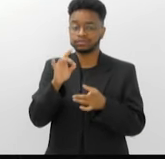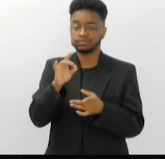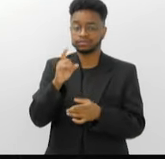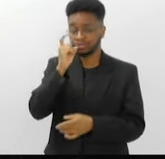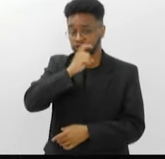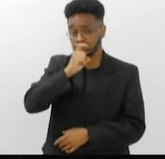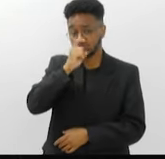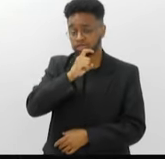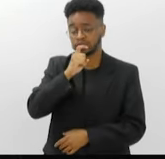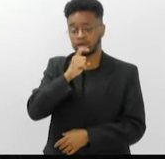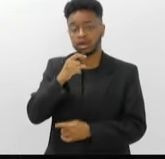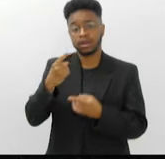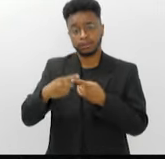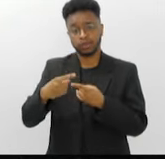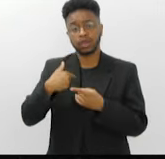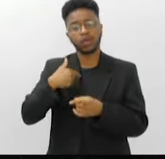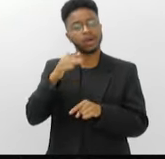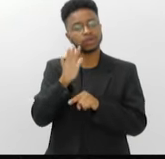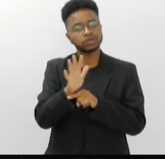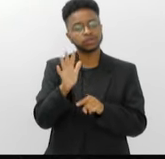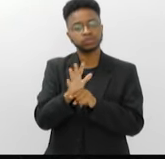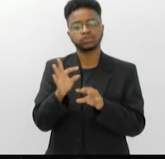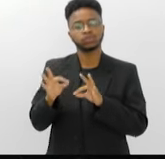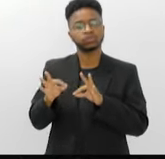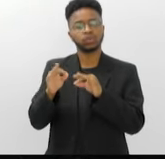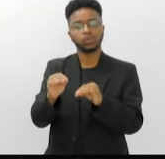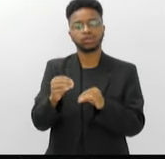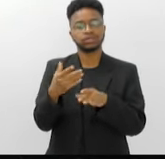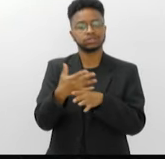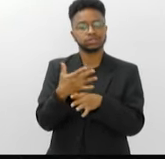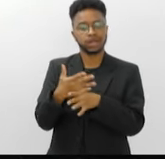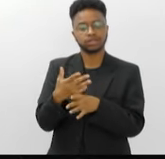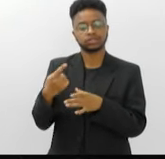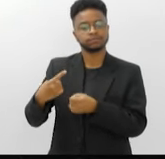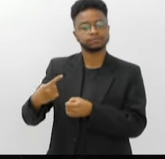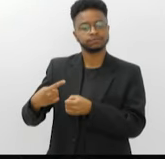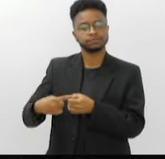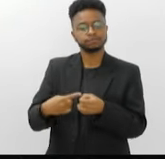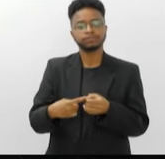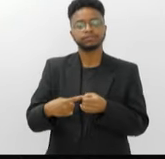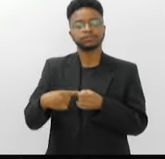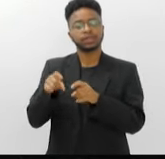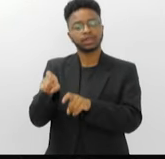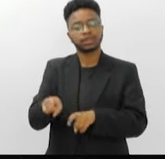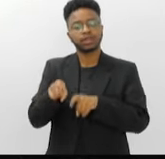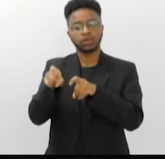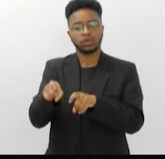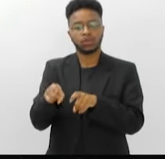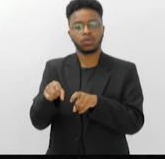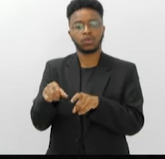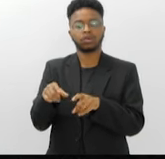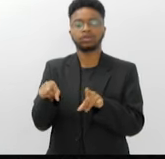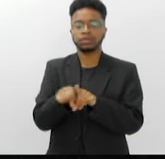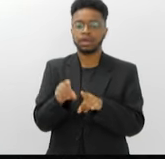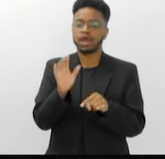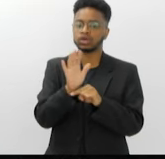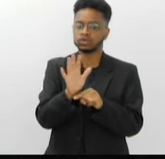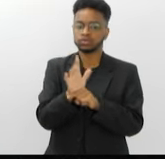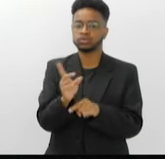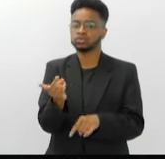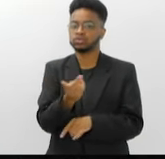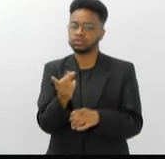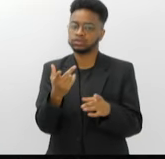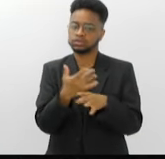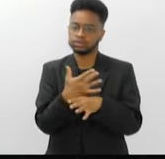mentira, porque eu ajudo todos os municípios do interior que me pedem, e ajudo muito a Itaperuna e muito a São Vicente de